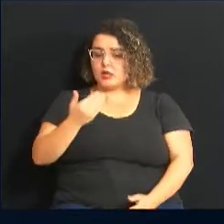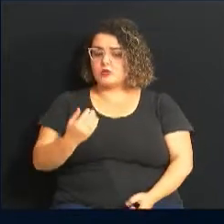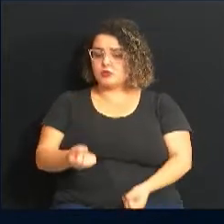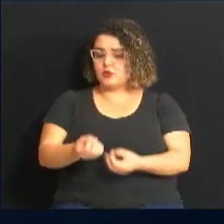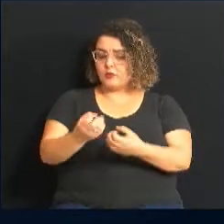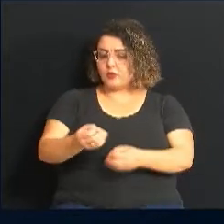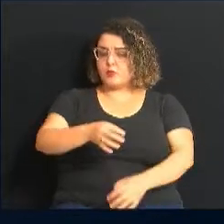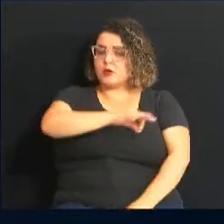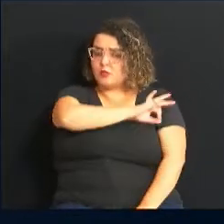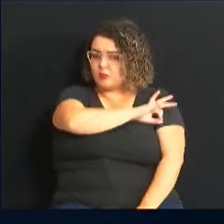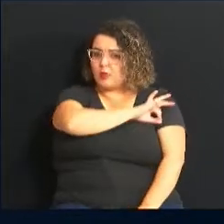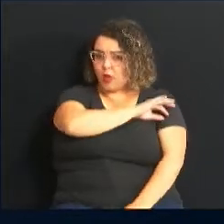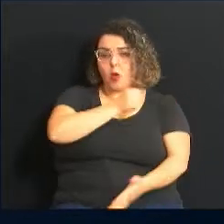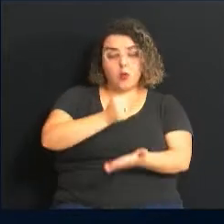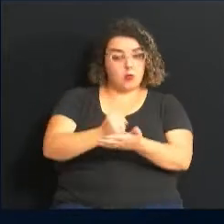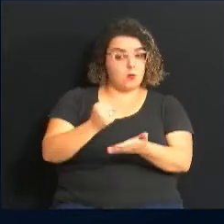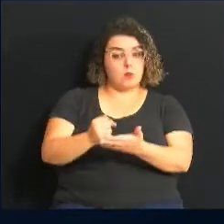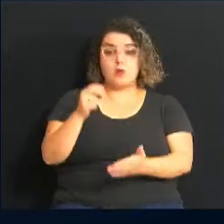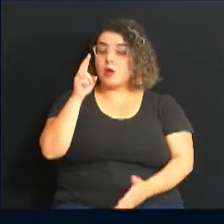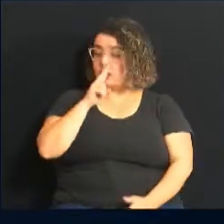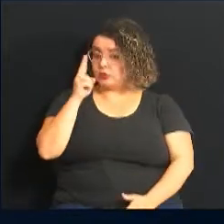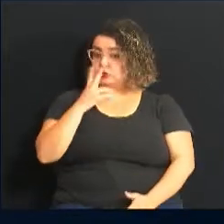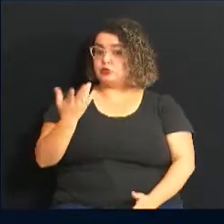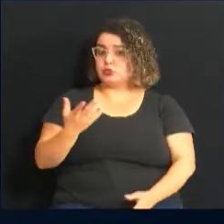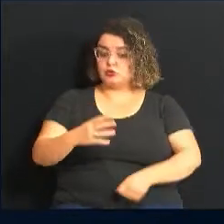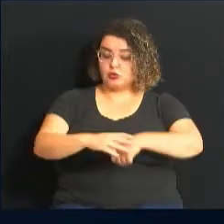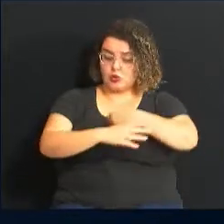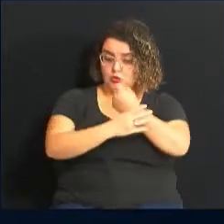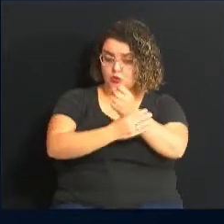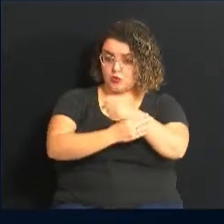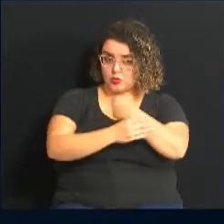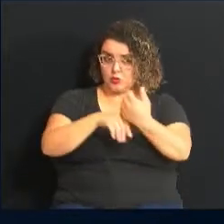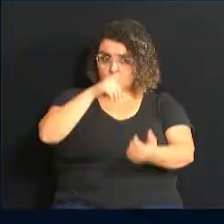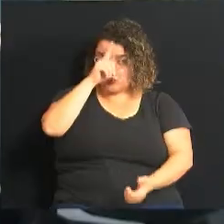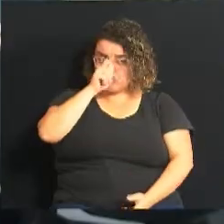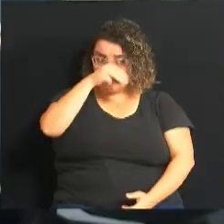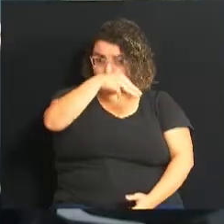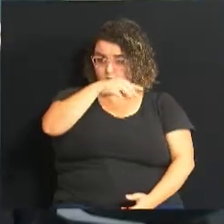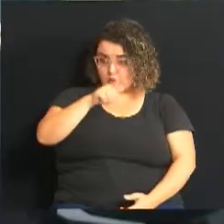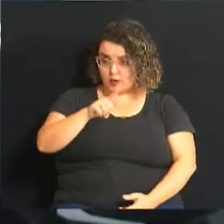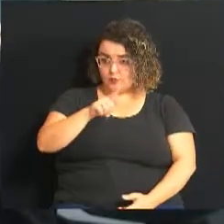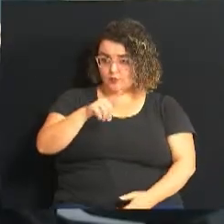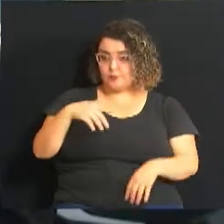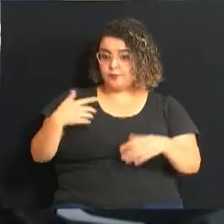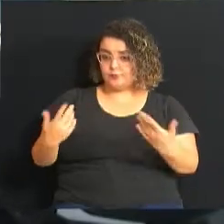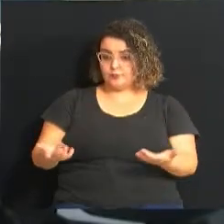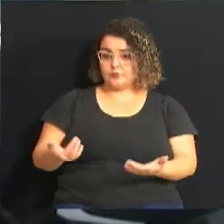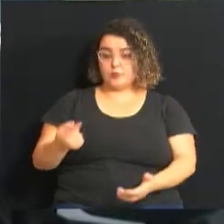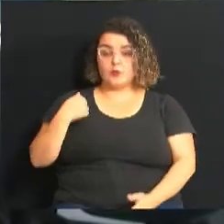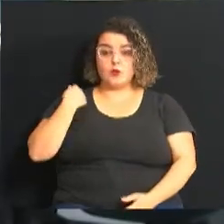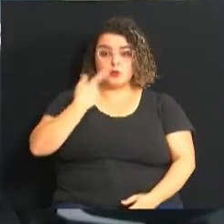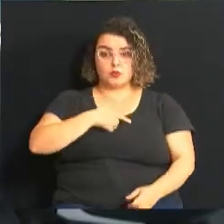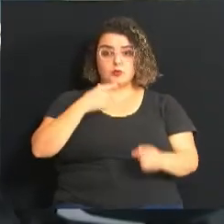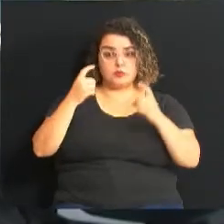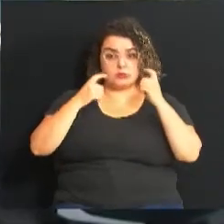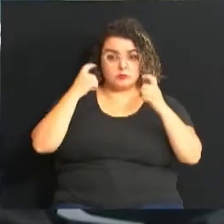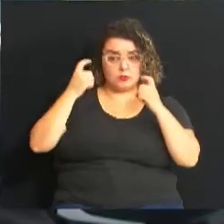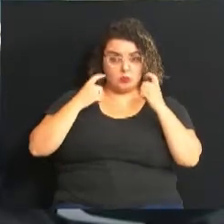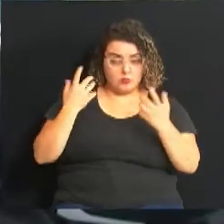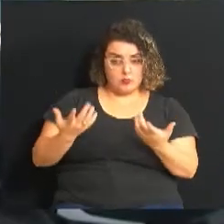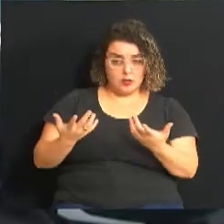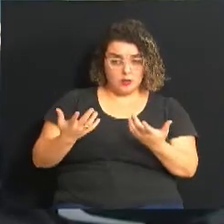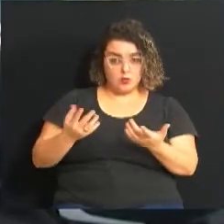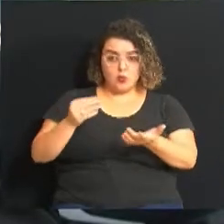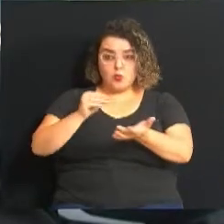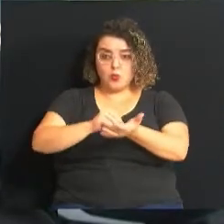sobre contratos emergenciais de fisioterapia da rede Mário Gatti. Olha, nós estamos muito preocupados com a